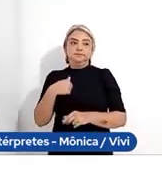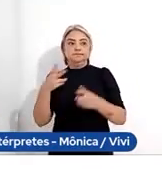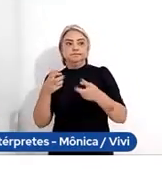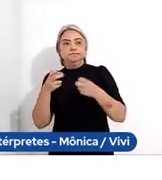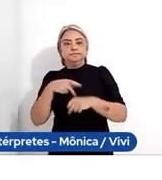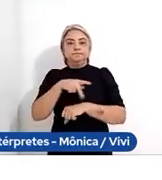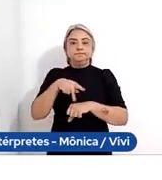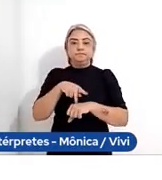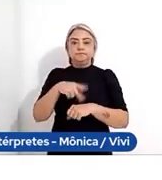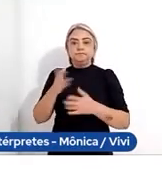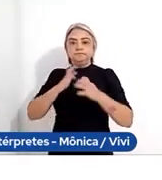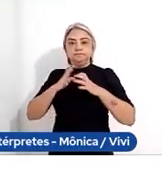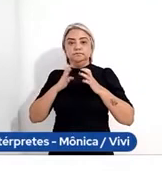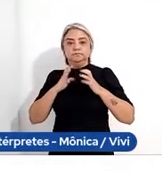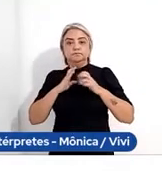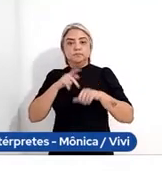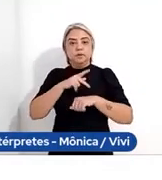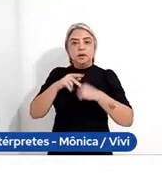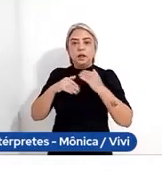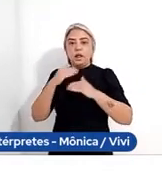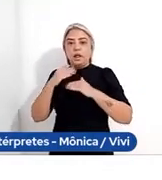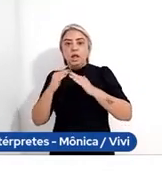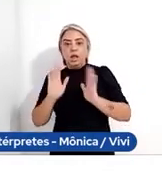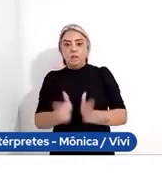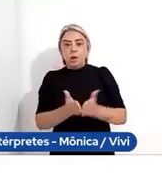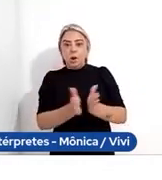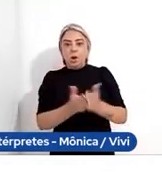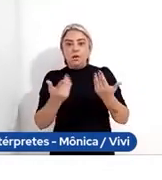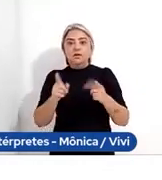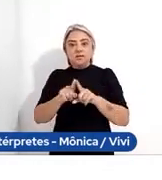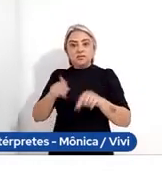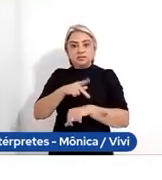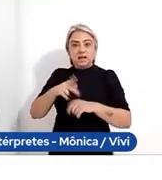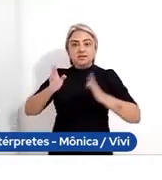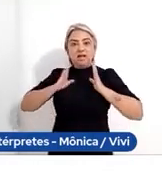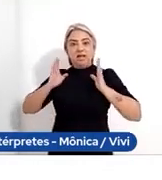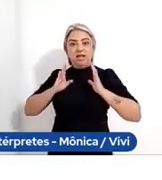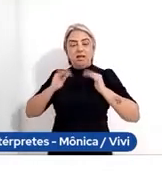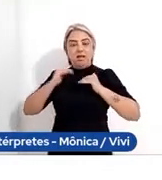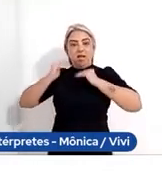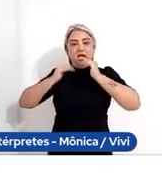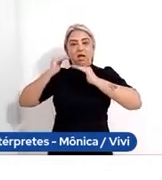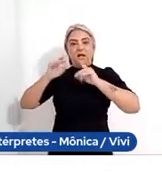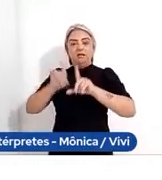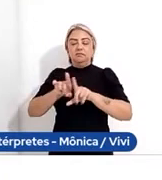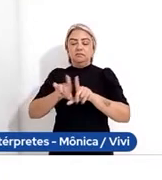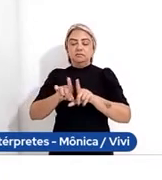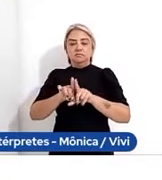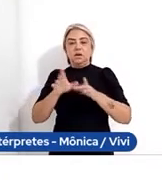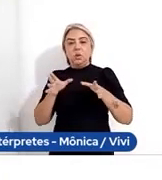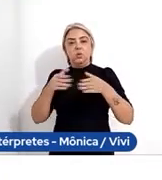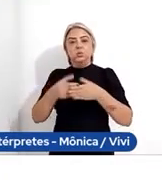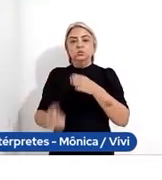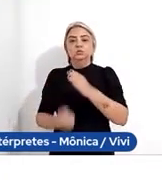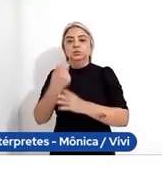países, então não são países subdesenvolvidos que têm escassez, são os países desenvolvidos, na sua maioria, porque eles são também os centros de produção